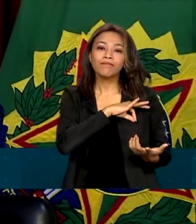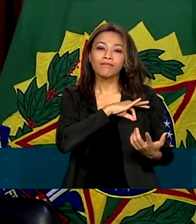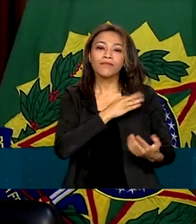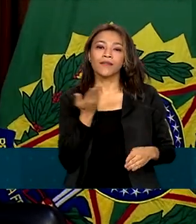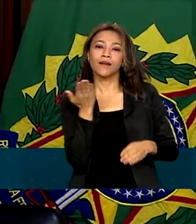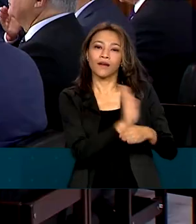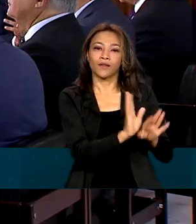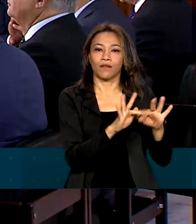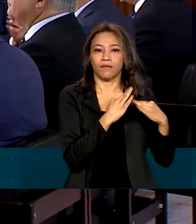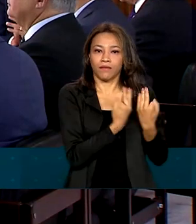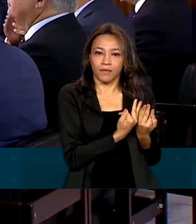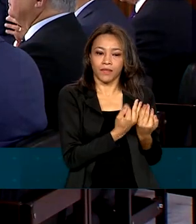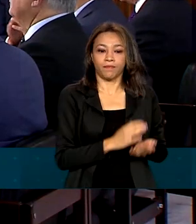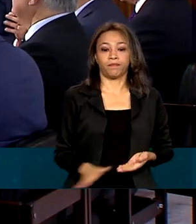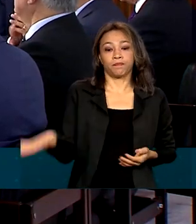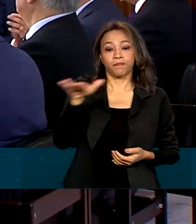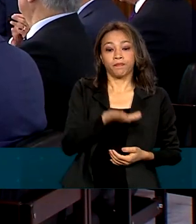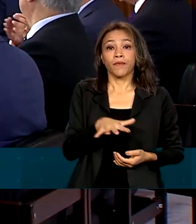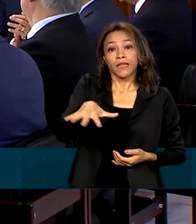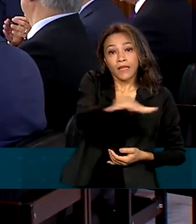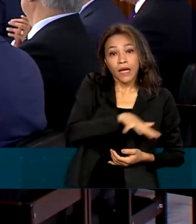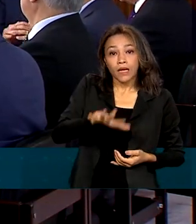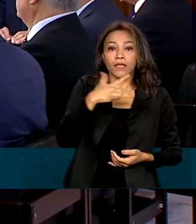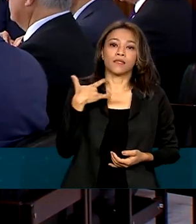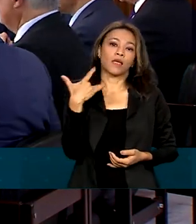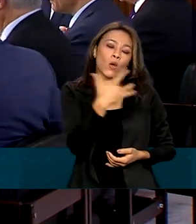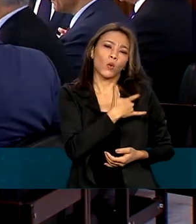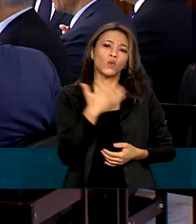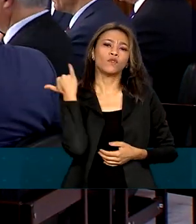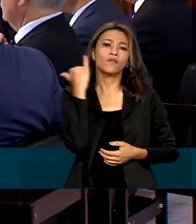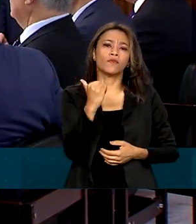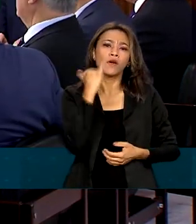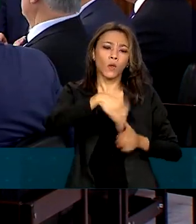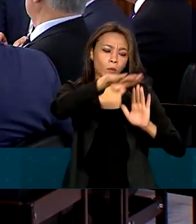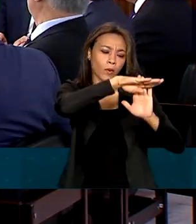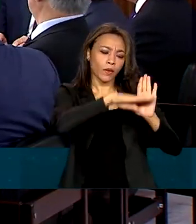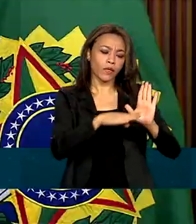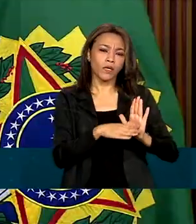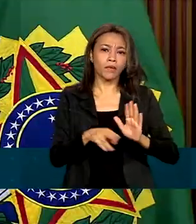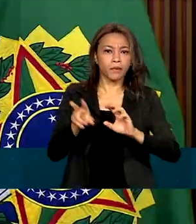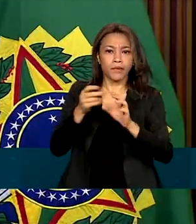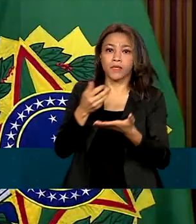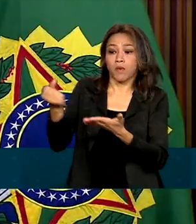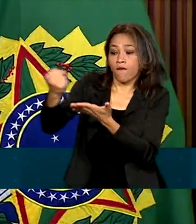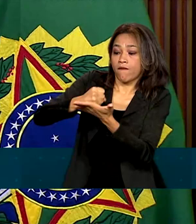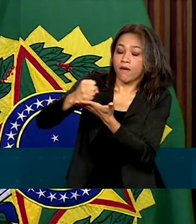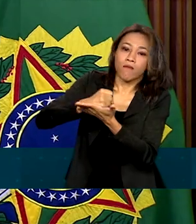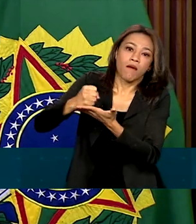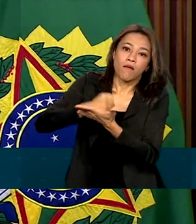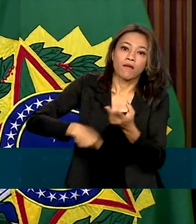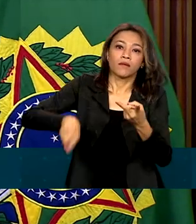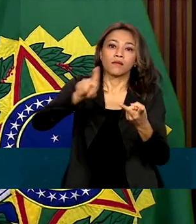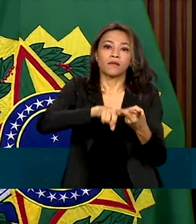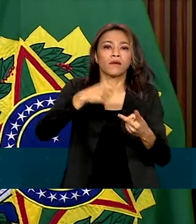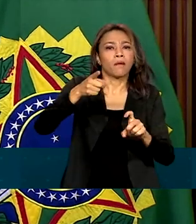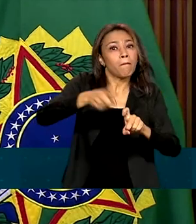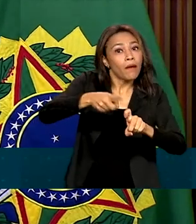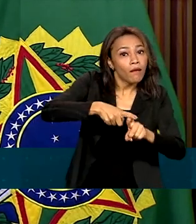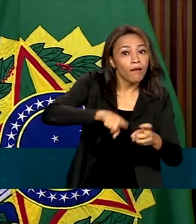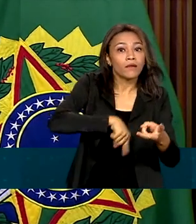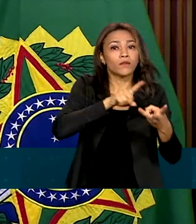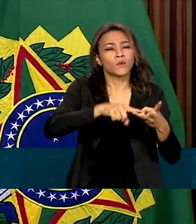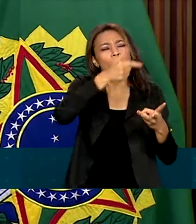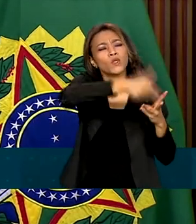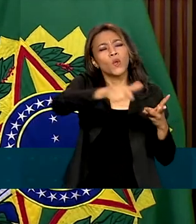a sua família. Na saúde, o presidente citou programas como farmácia popular, mais médicos, entre outros que